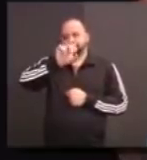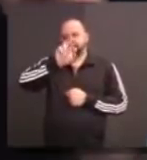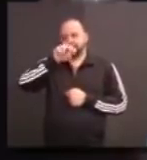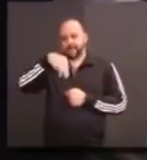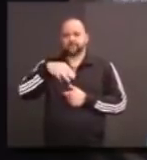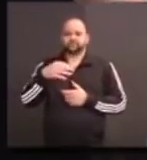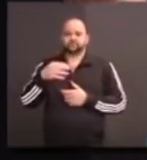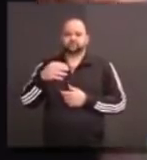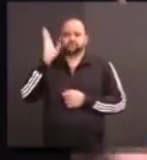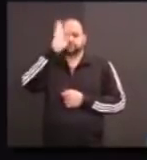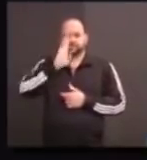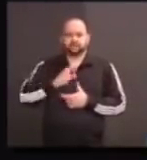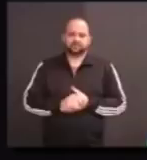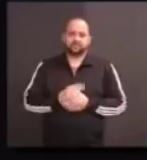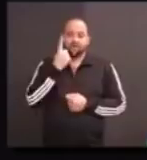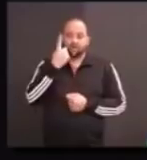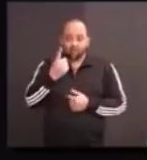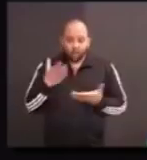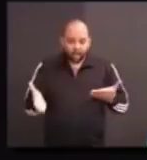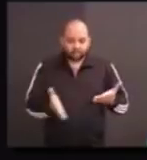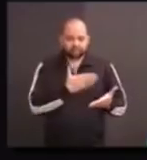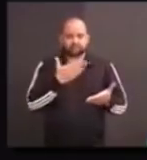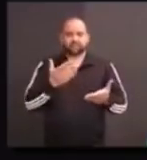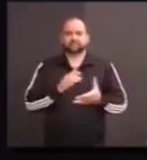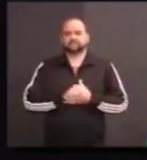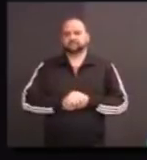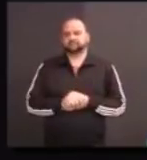Uma página de Emmanuel